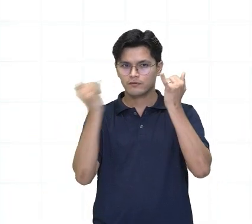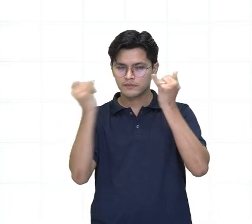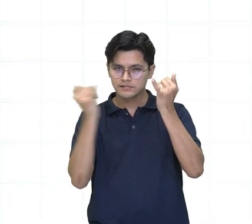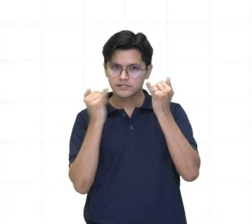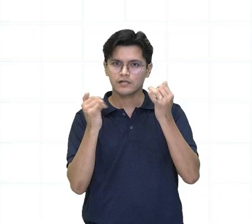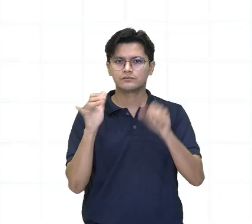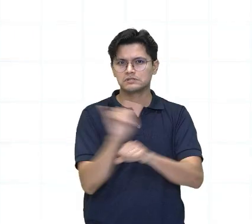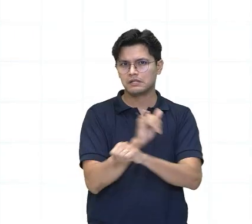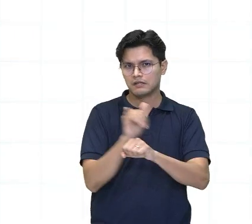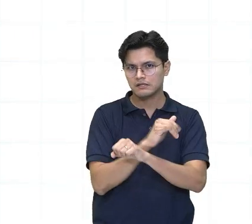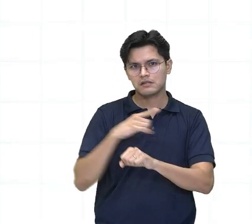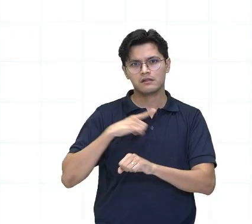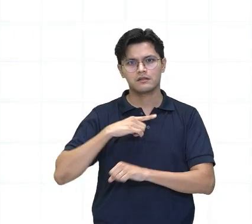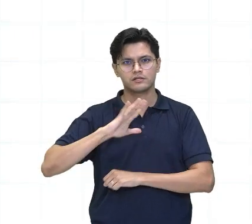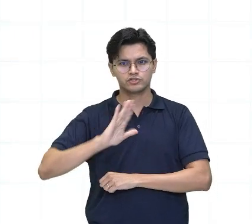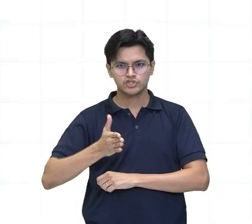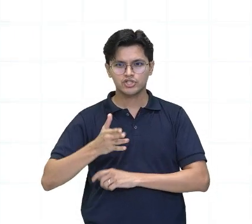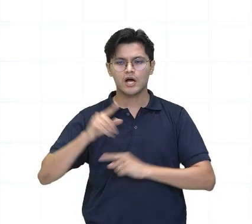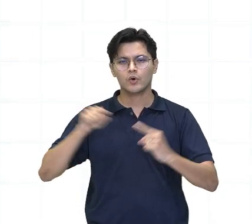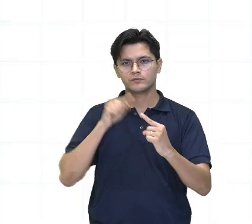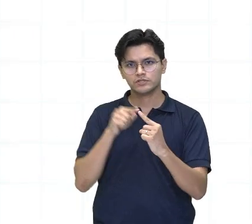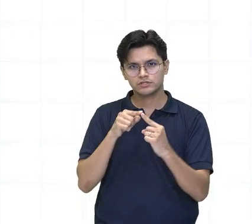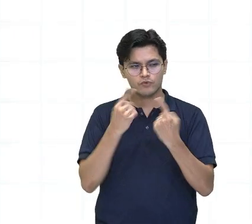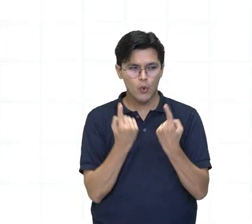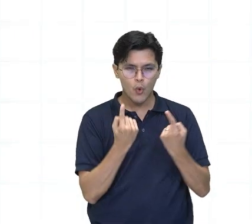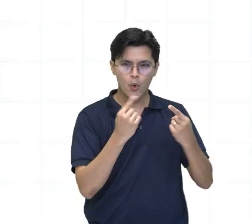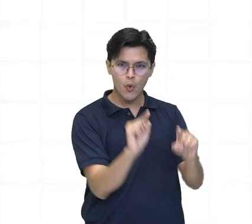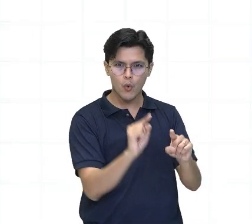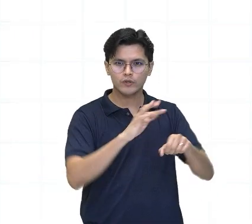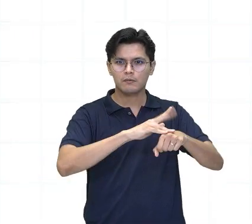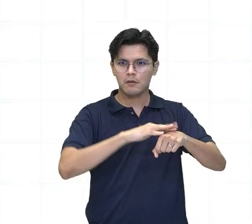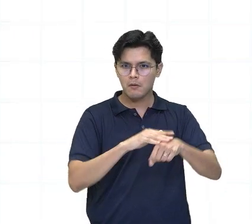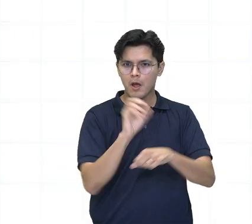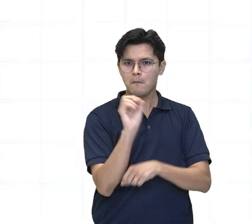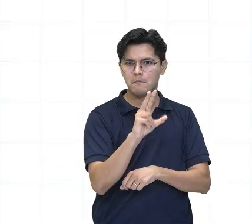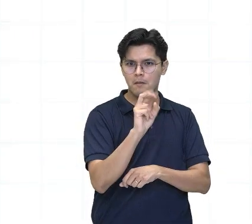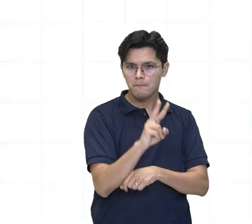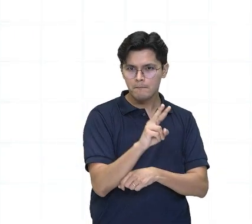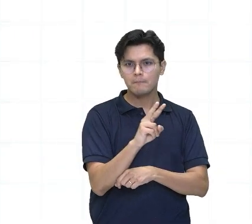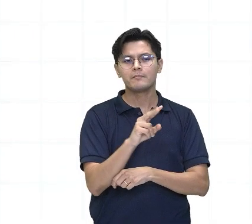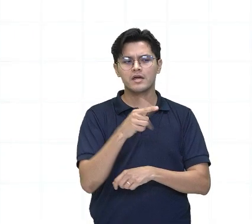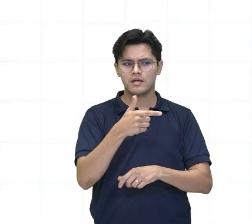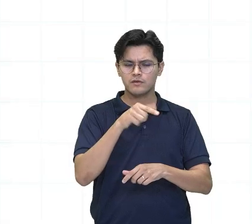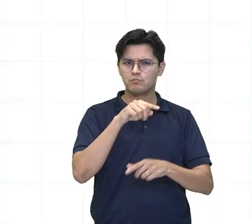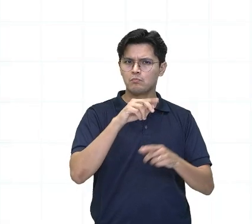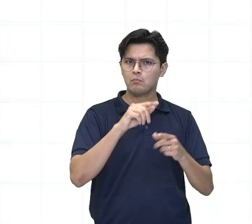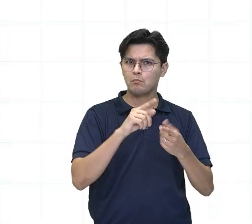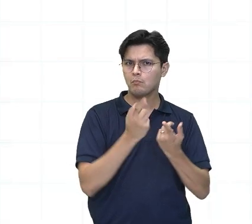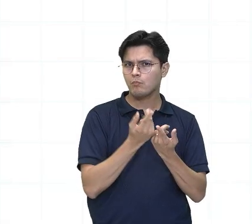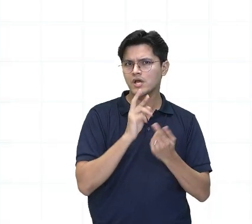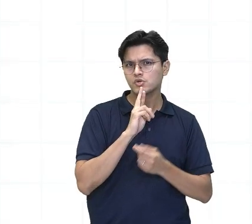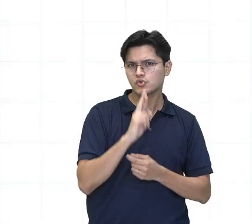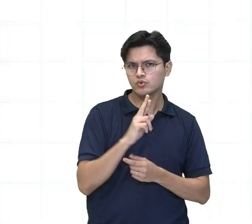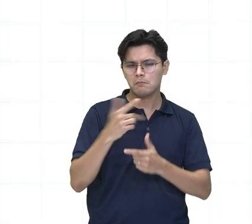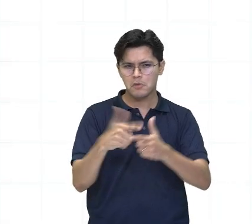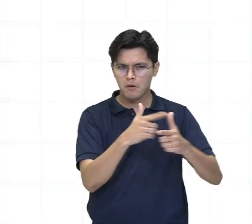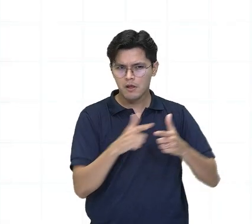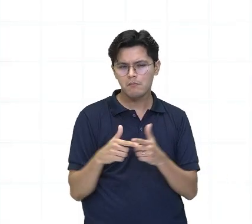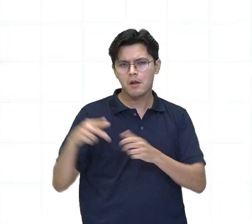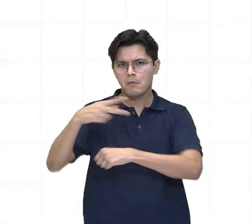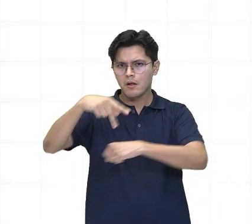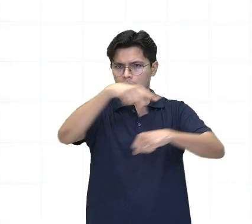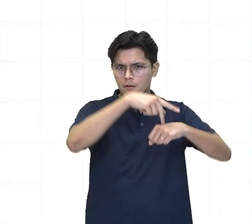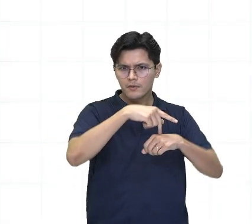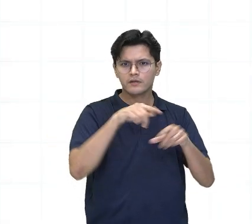arboviroses que causam tanto problema em vários países, o que poderia melhorar e o que ainda está